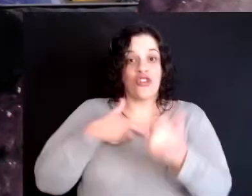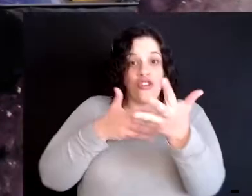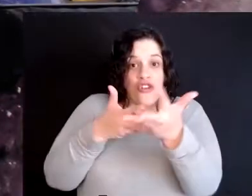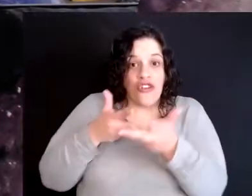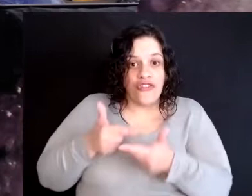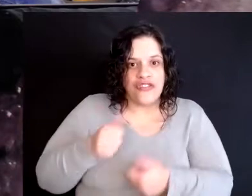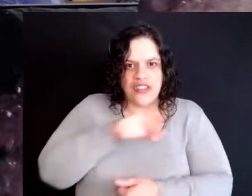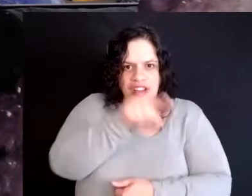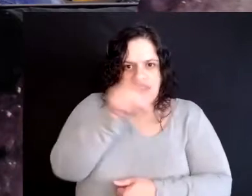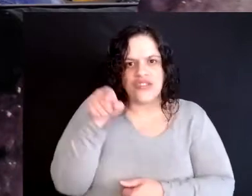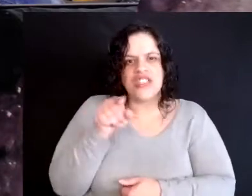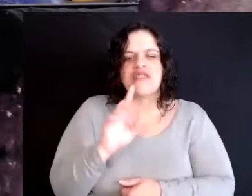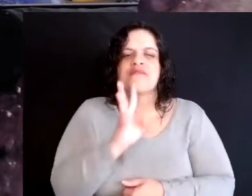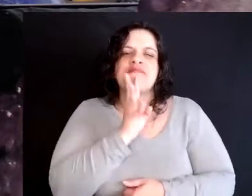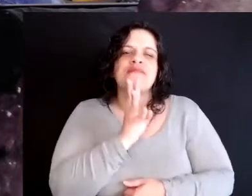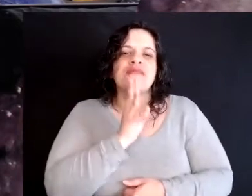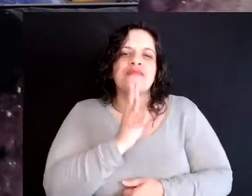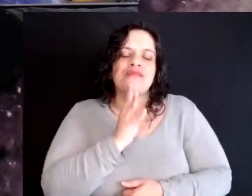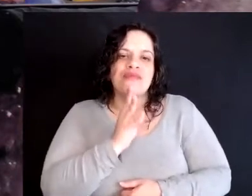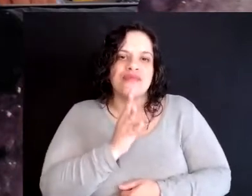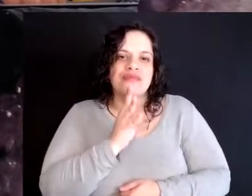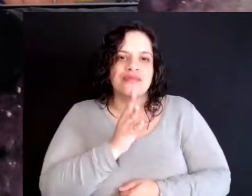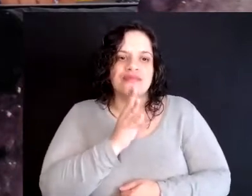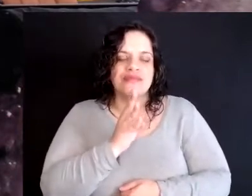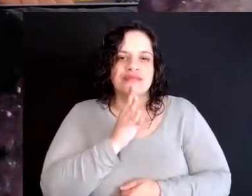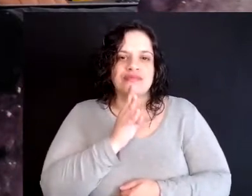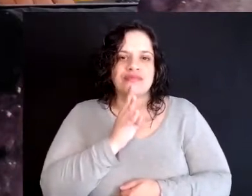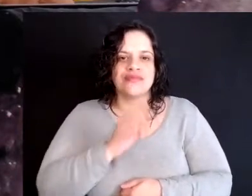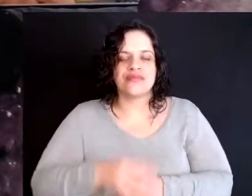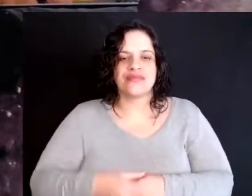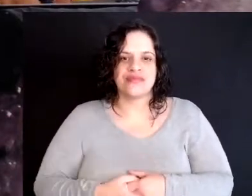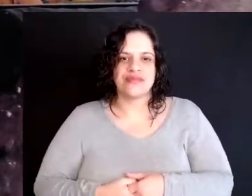Eu quero convidar você para conhecer